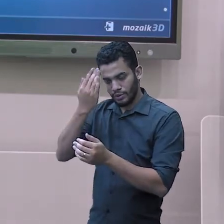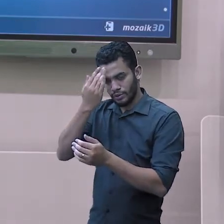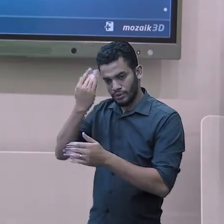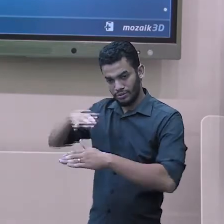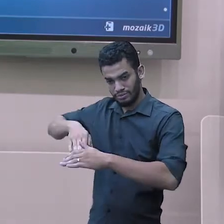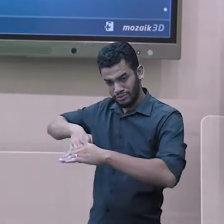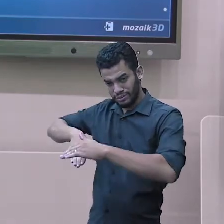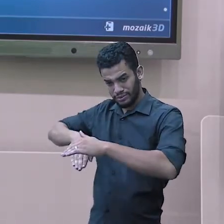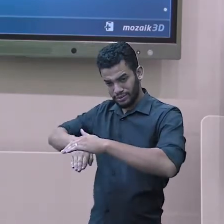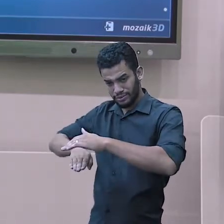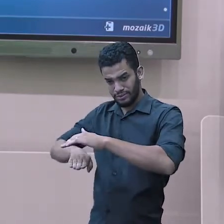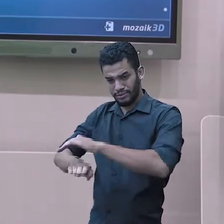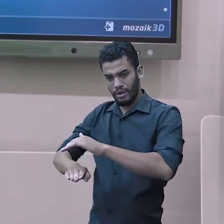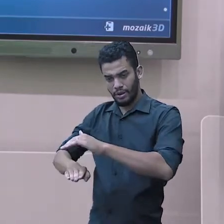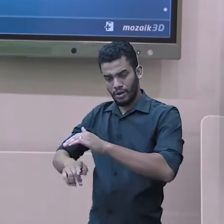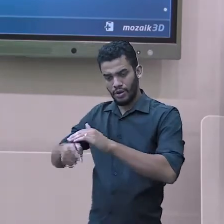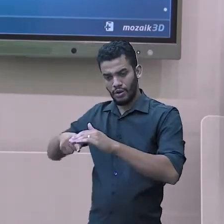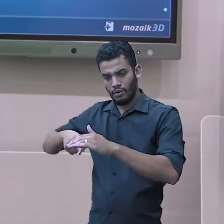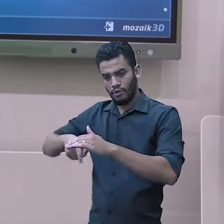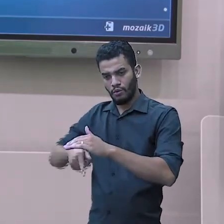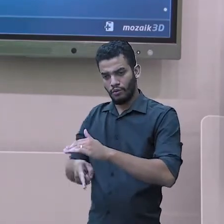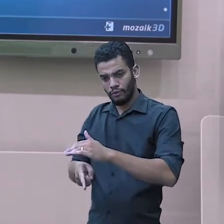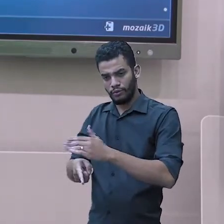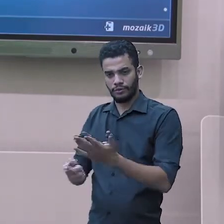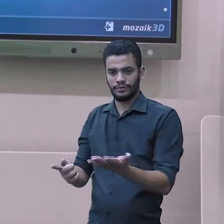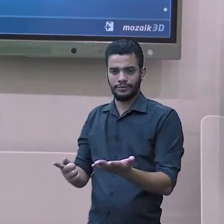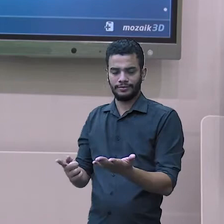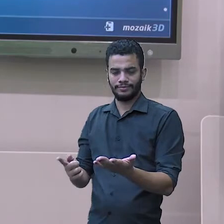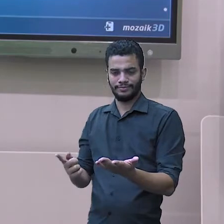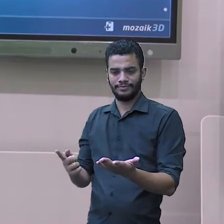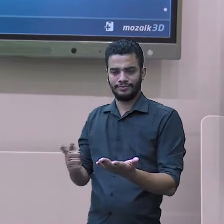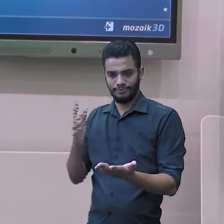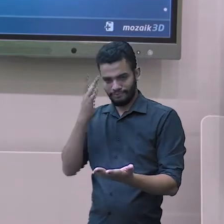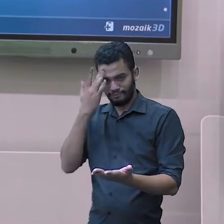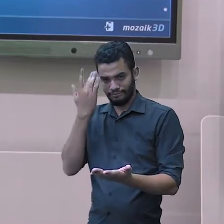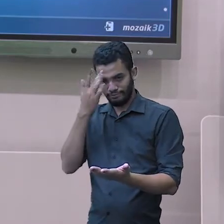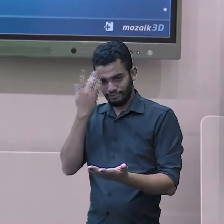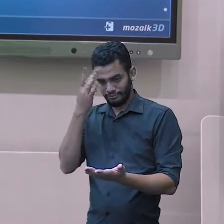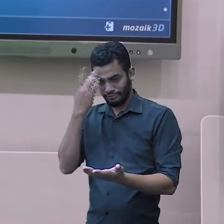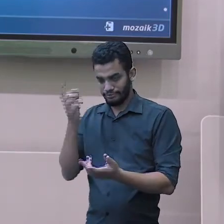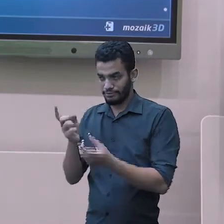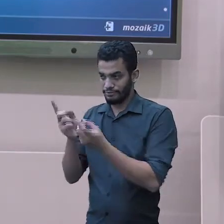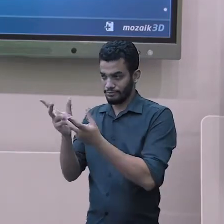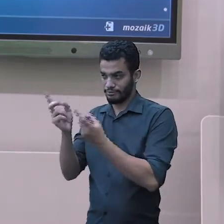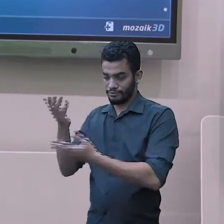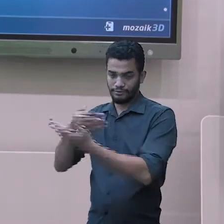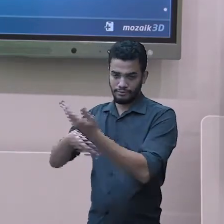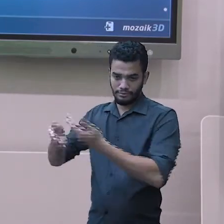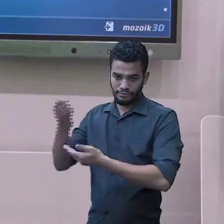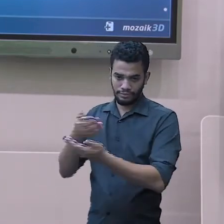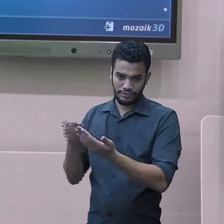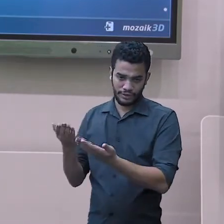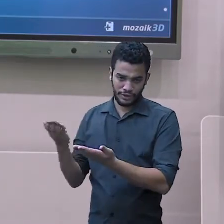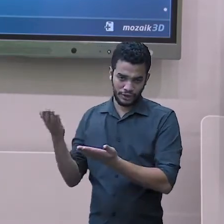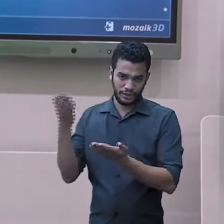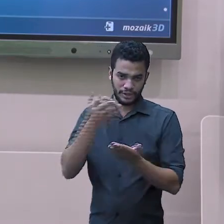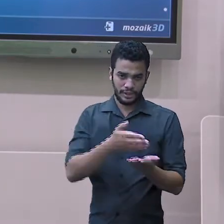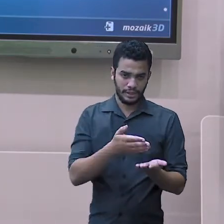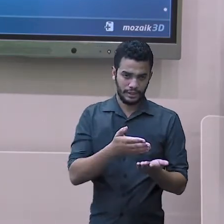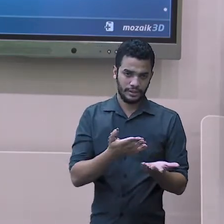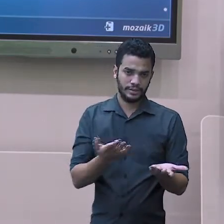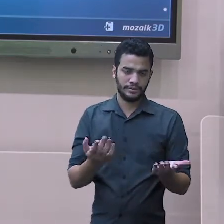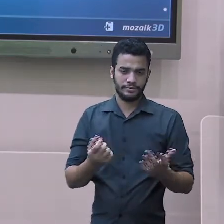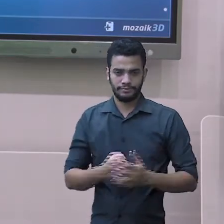a África, já eram com as mercadorias, com as riquezas exploradas no